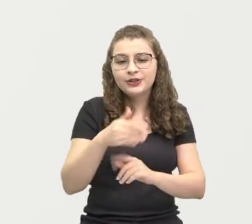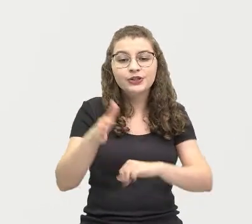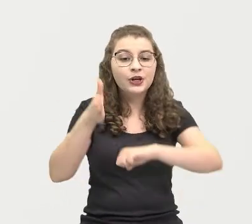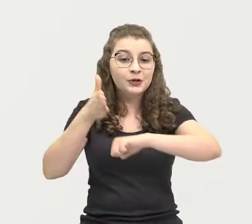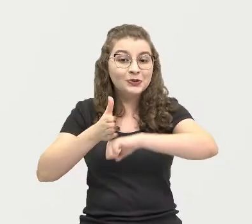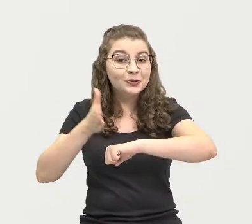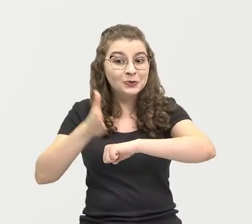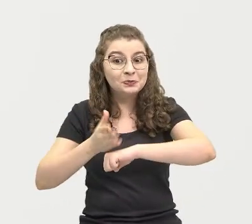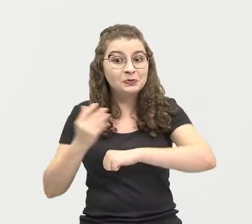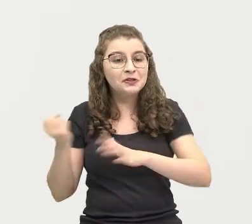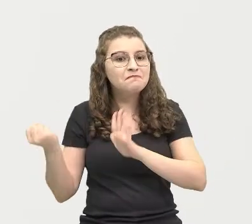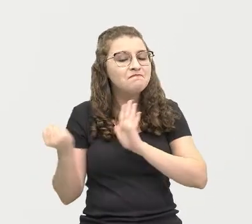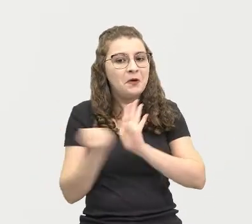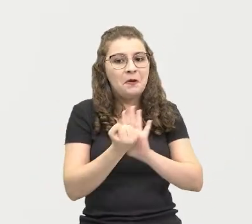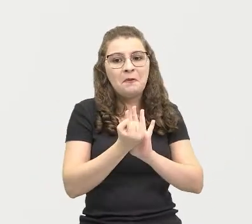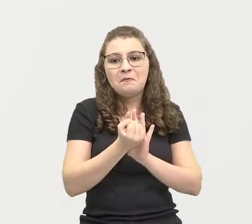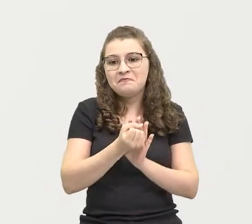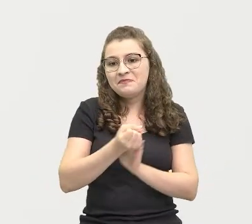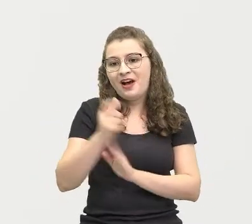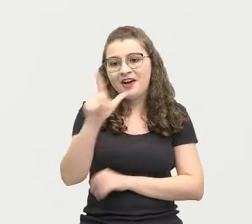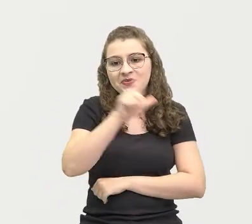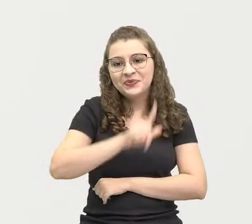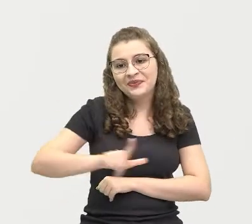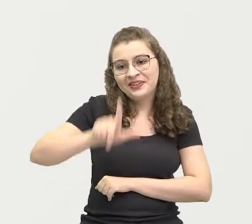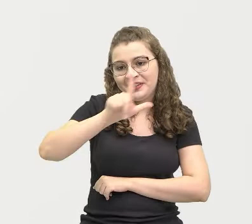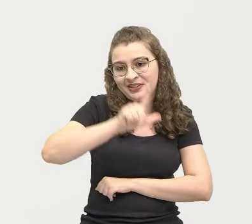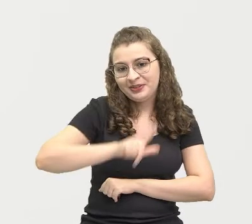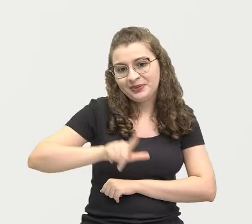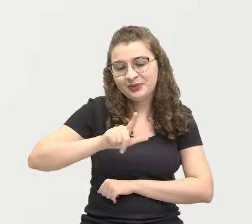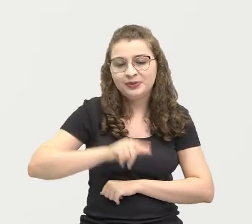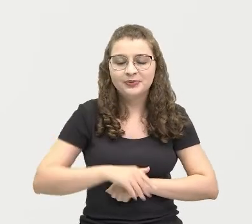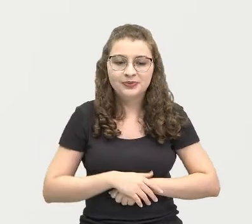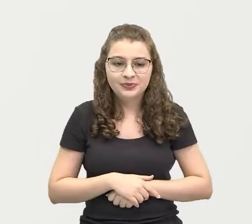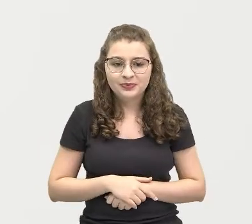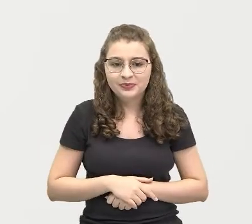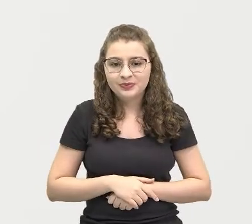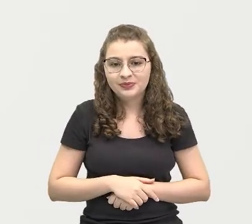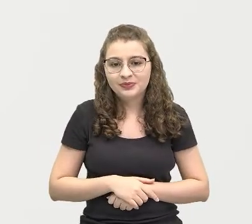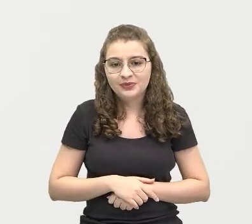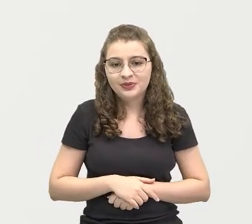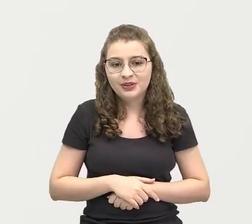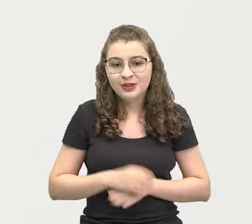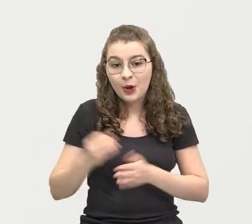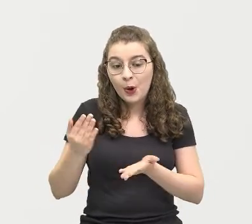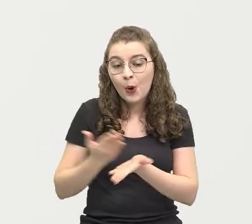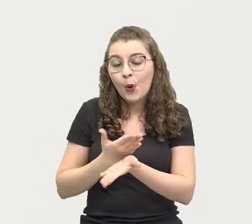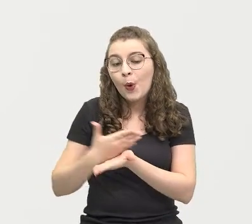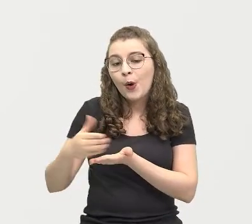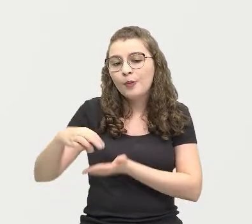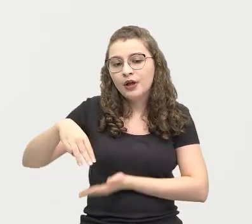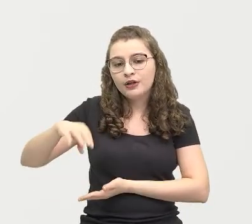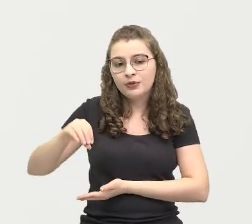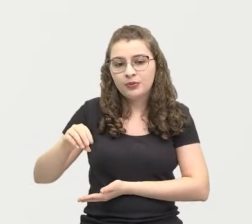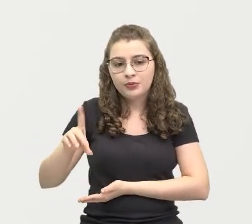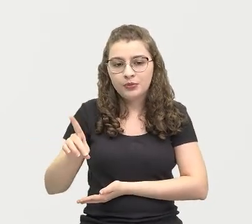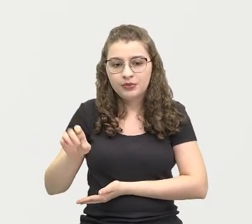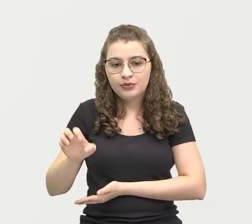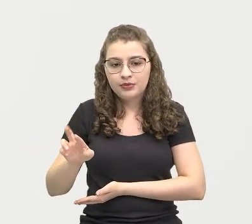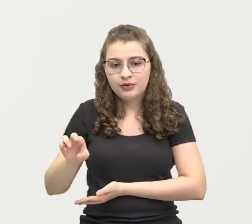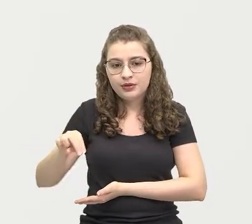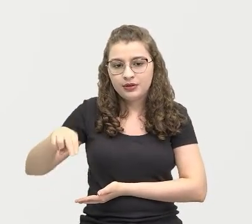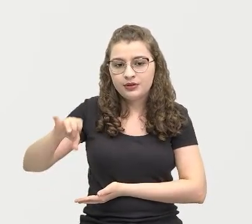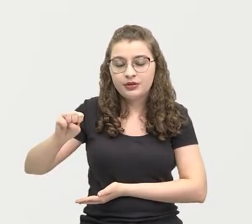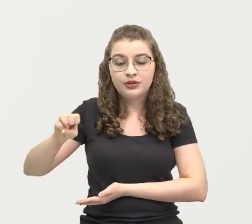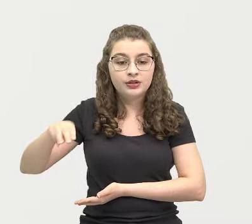1922, quando vai ocorrer a Semana da Arte Moderna, que é o marco inicial do modernismo. Então eles vão